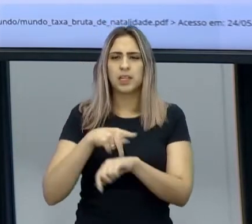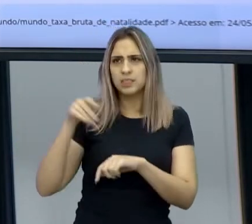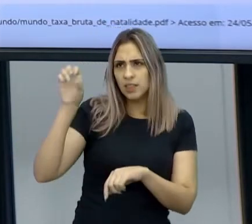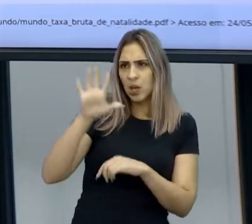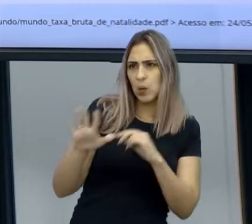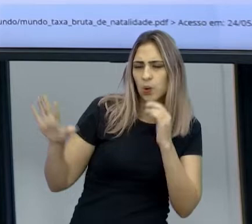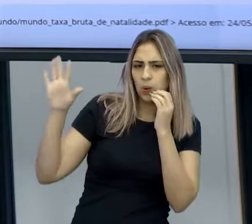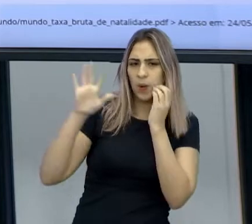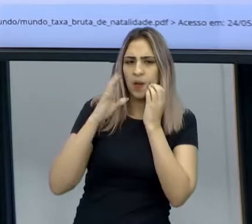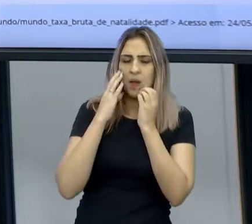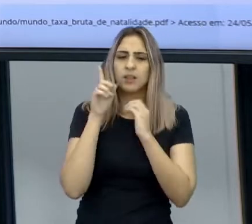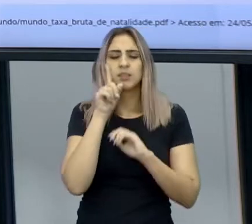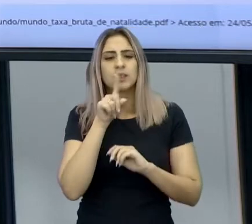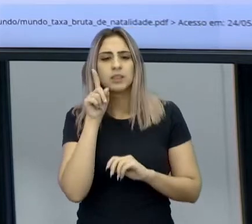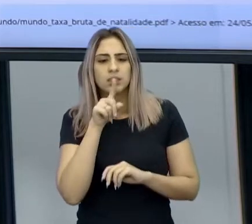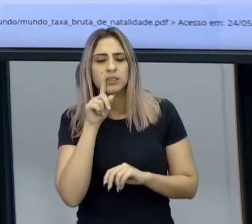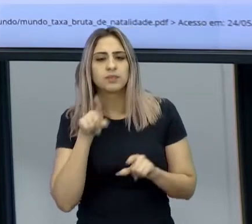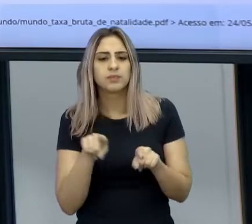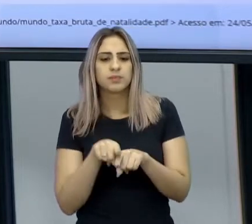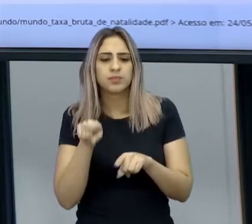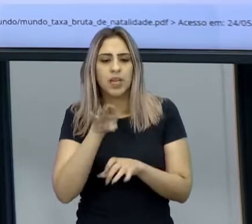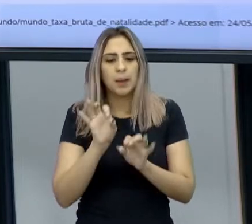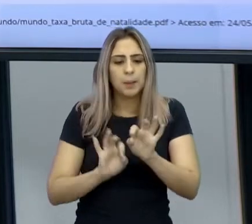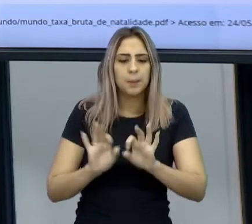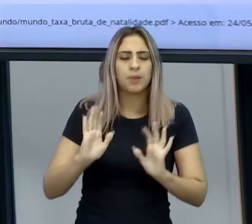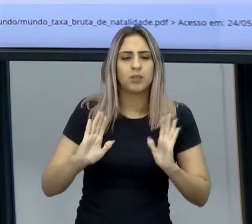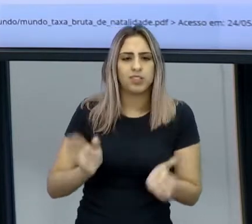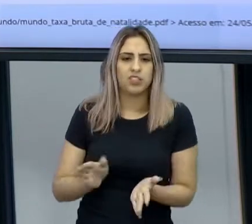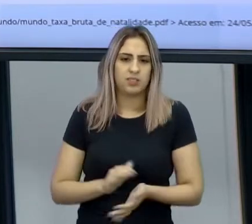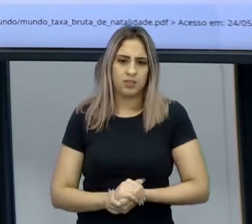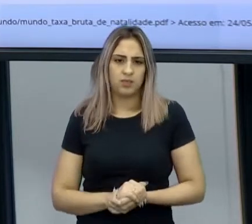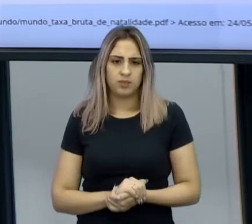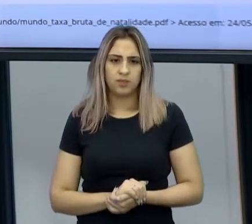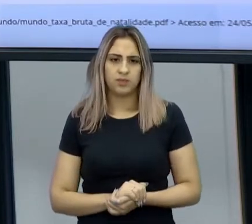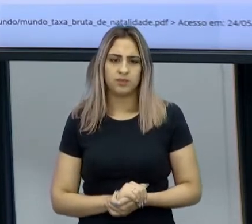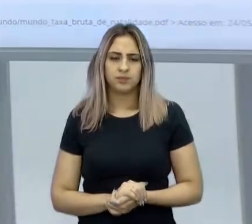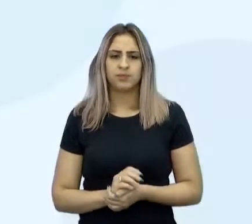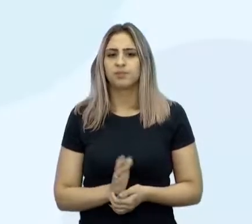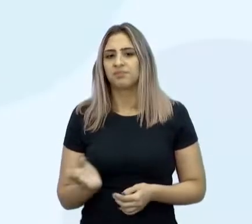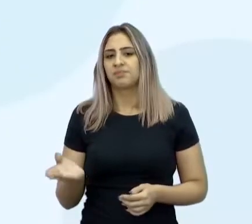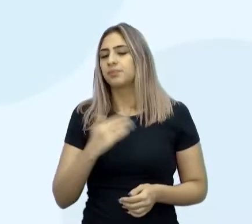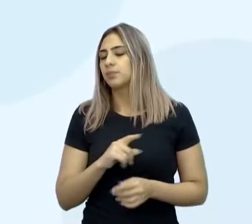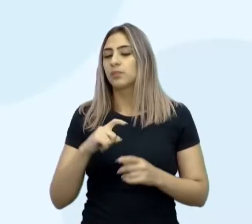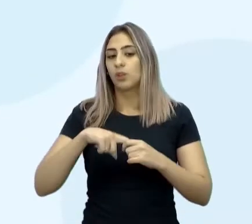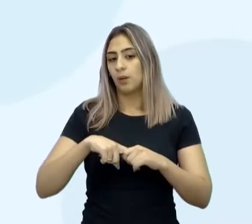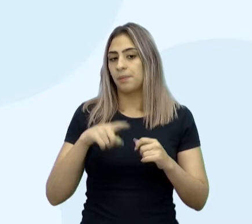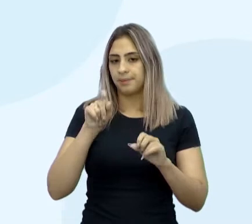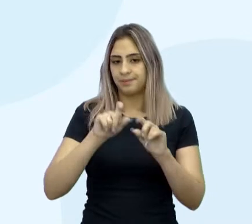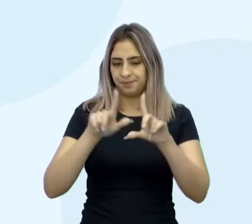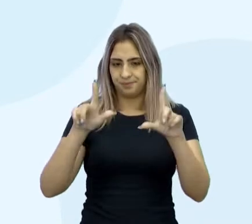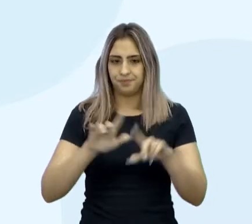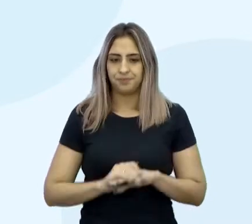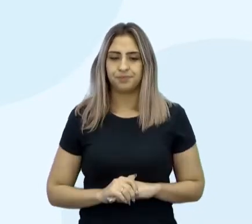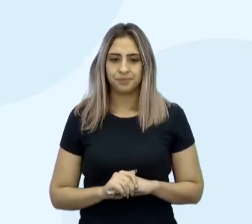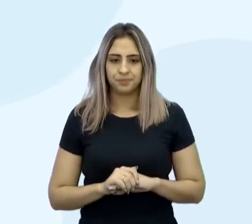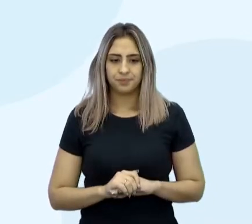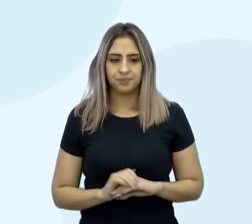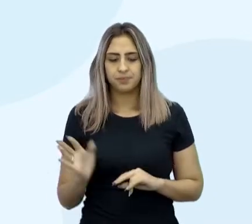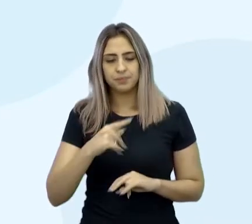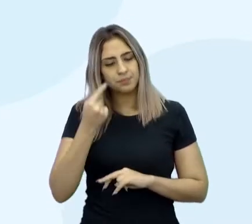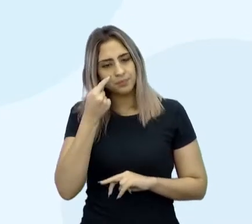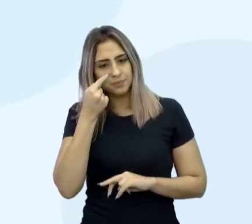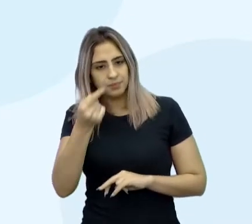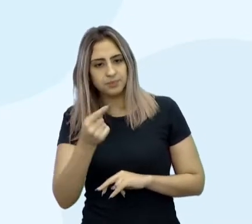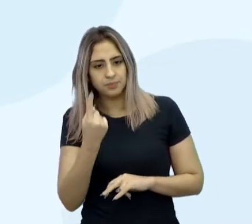Europa, né, e nos Estados Unidos já está tendo essa projeção aí, tá certo? Vamos voltar lá para esse mapa de taxa de natalidade, que aí nós vamos ver